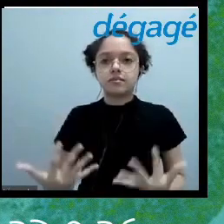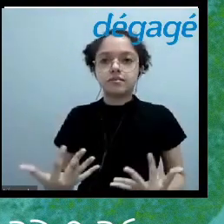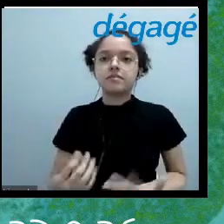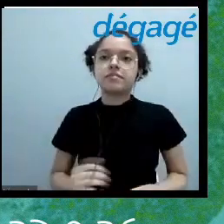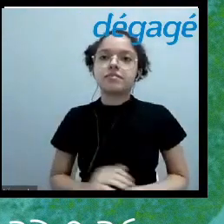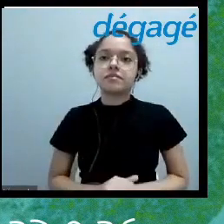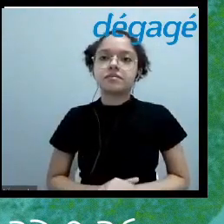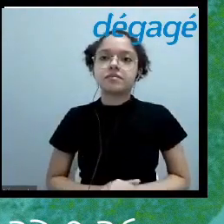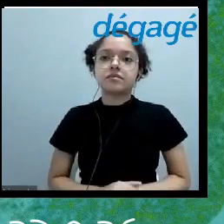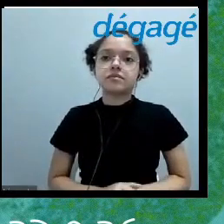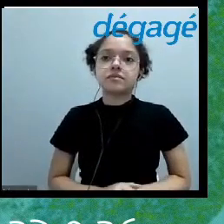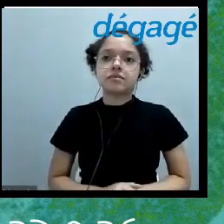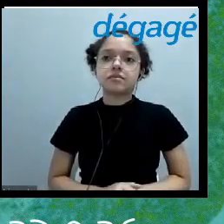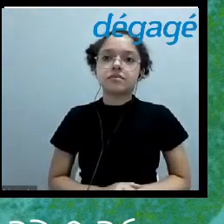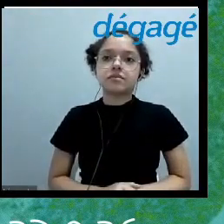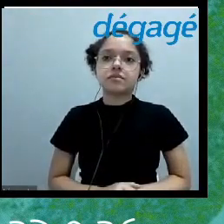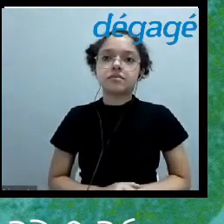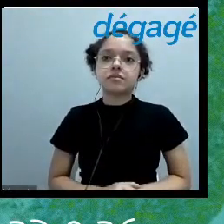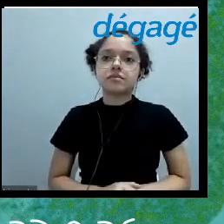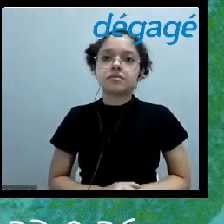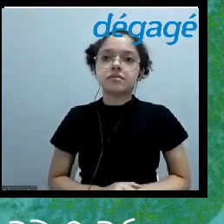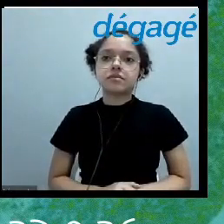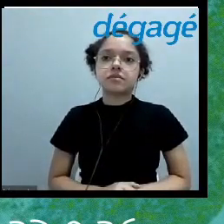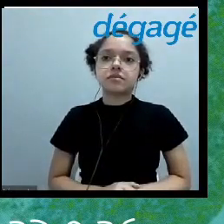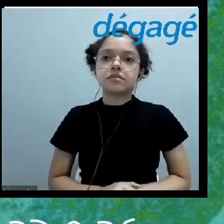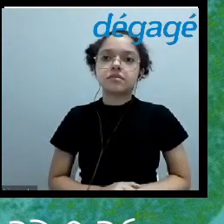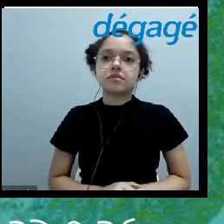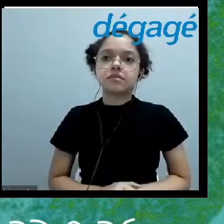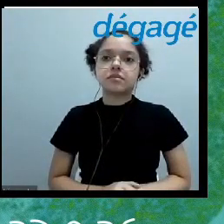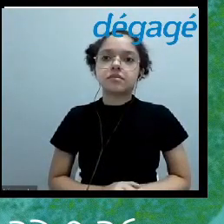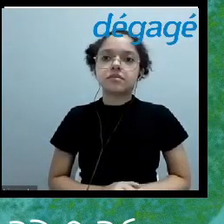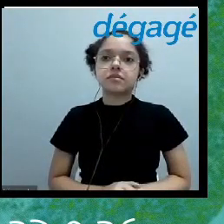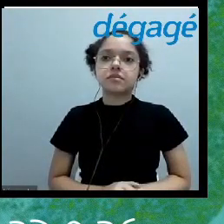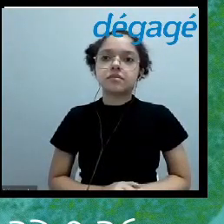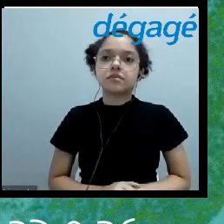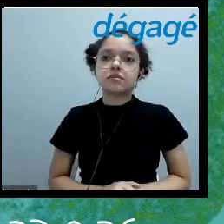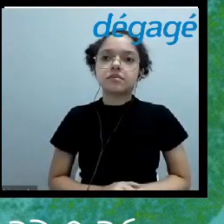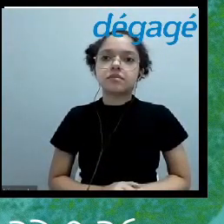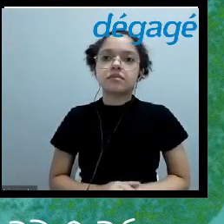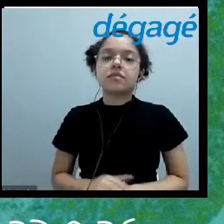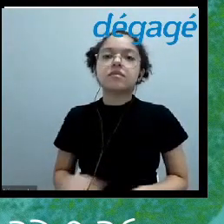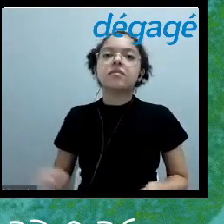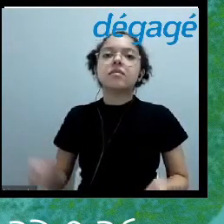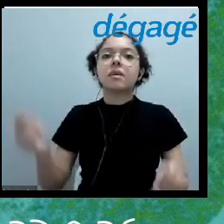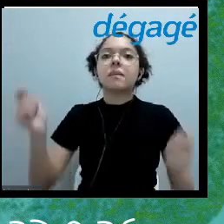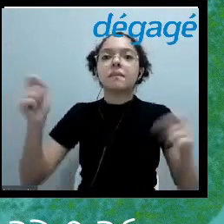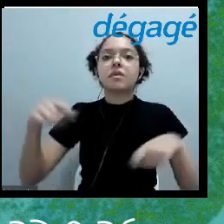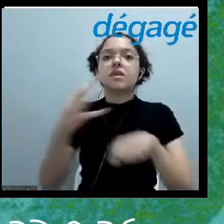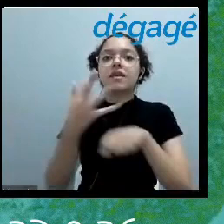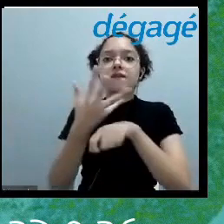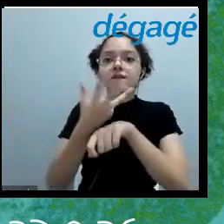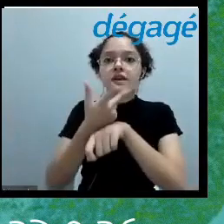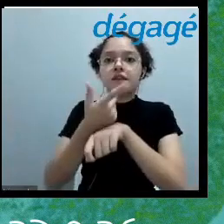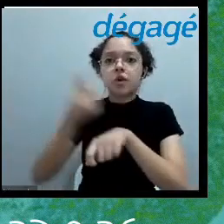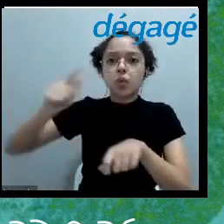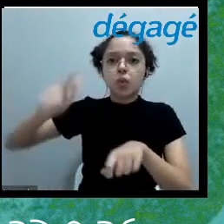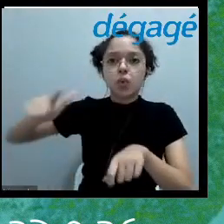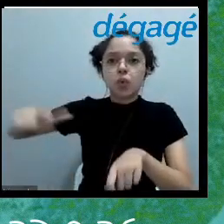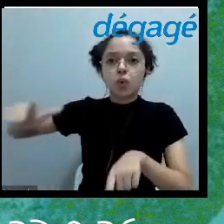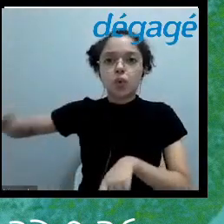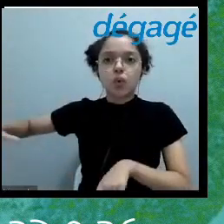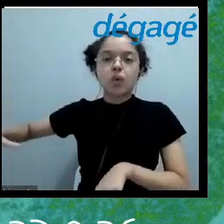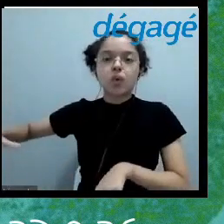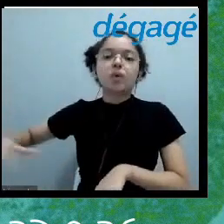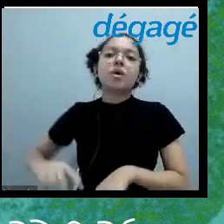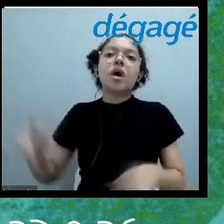Que a gente possa ter a segunda edição e a terceira, e a quarta e a quinta edição desse evento, que eu